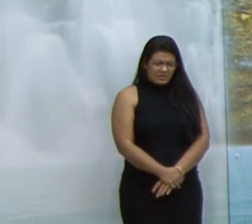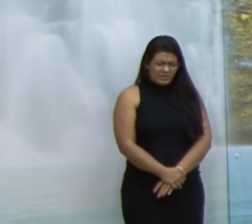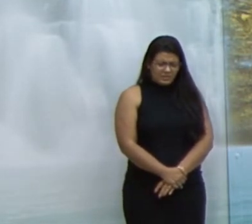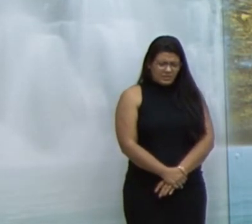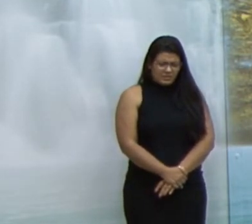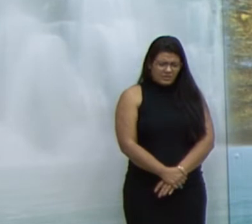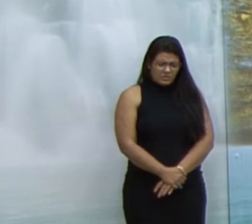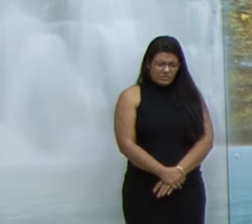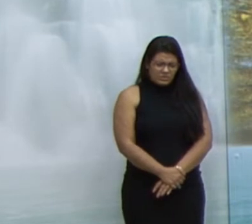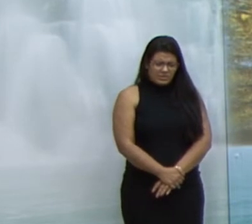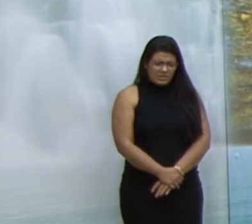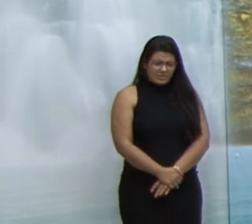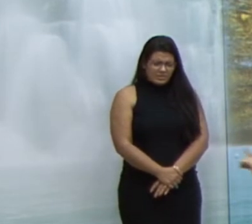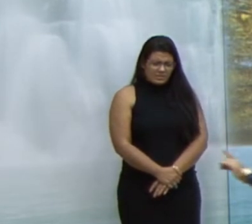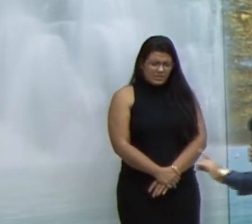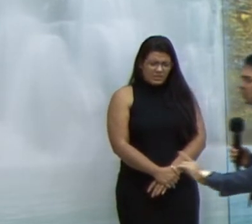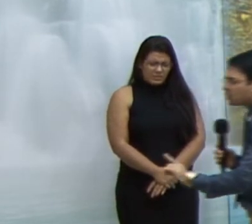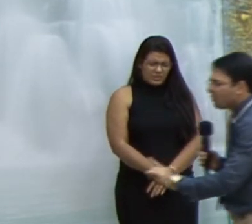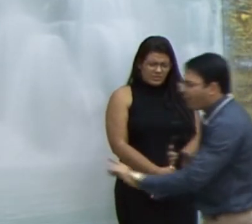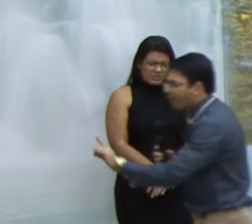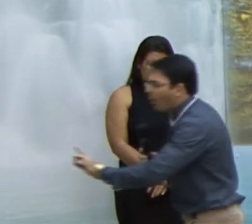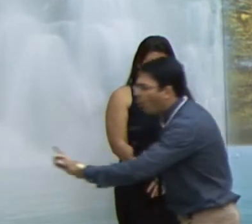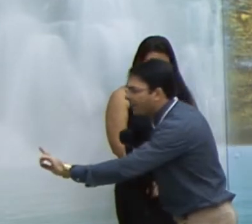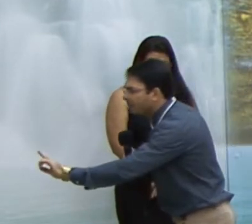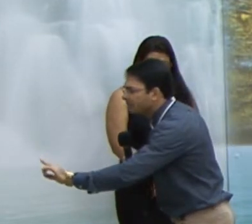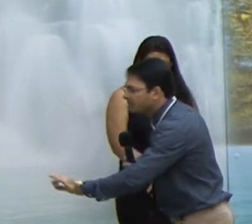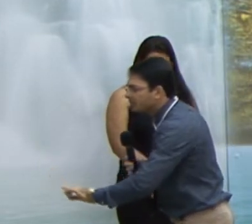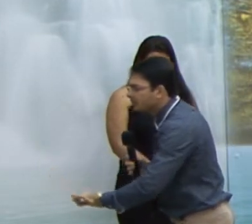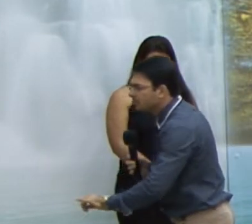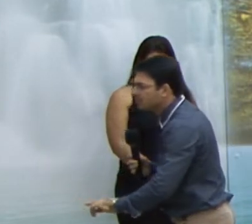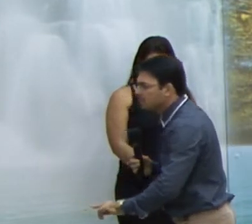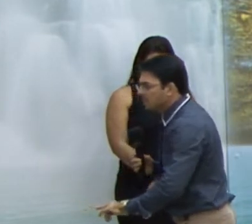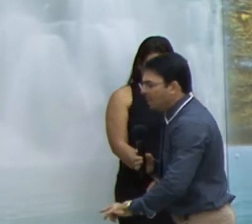Pastor Paulo, estão usando o nome de Jesus de uma forma errônea.